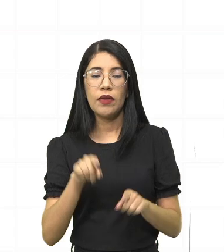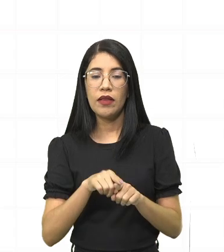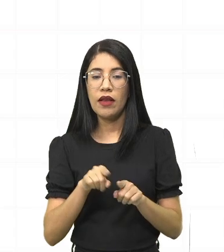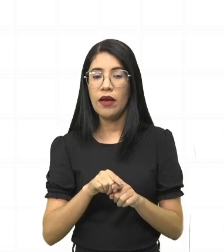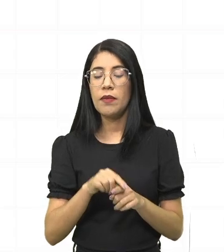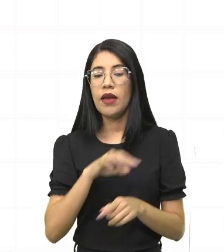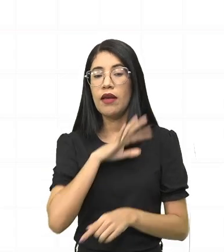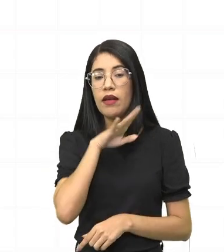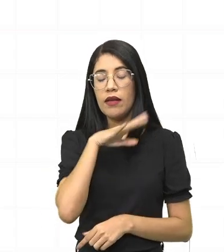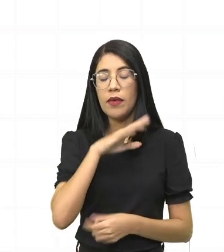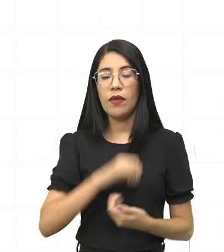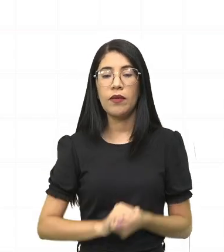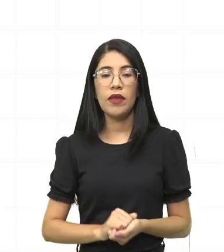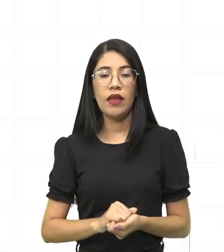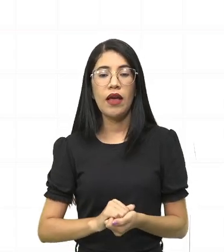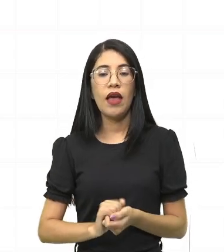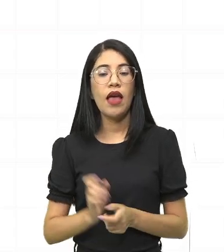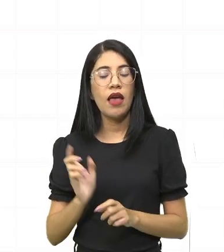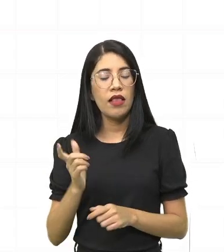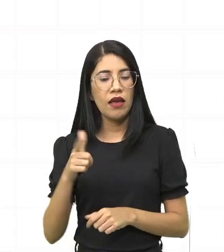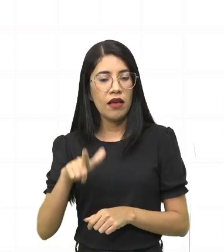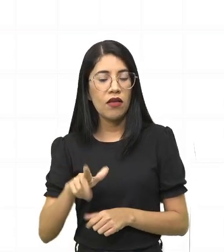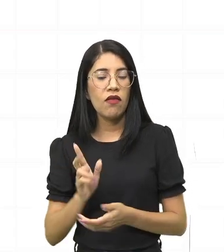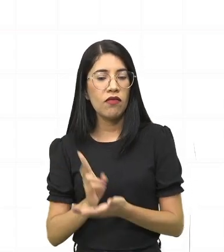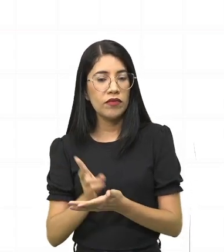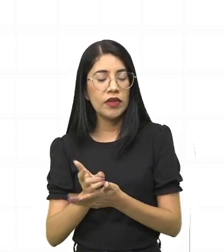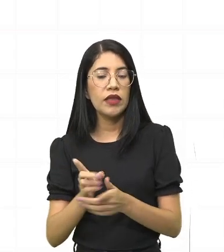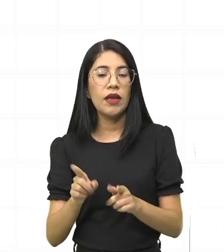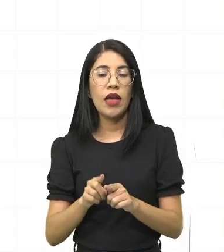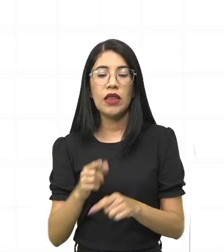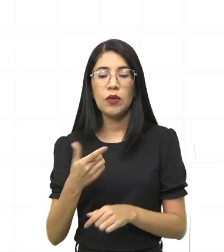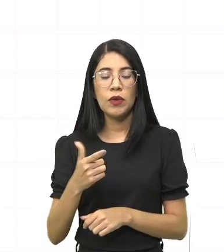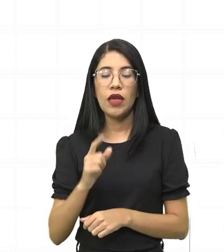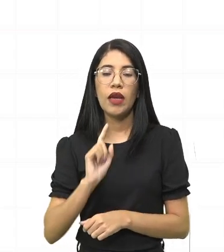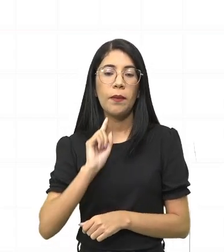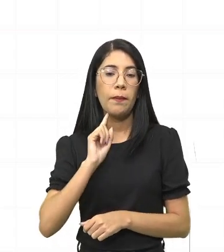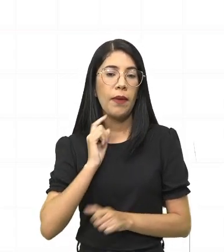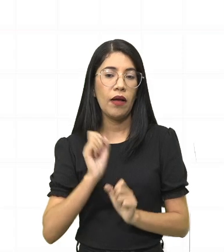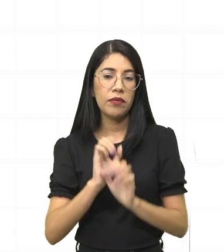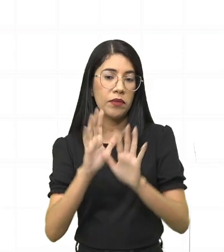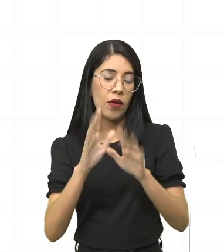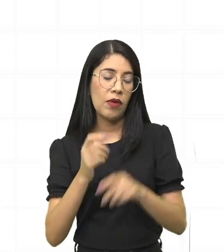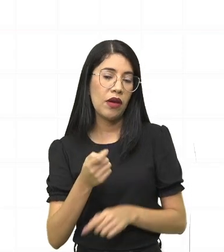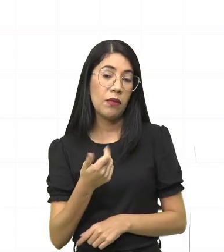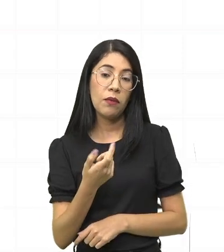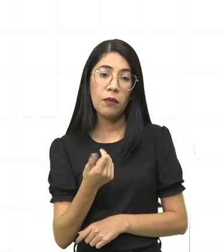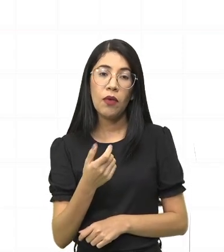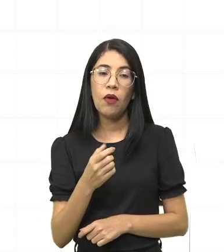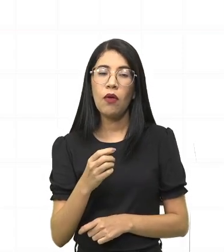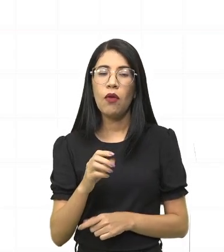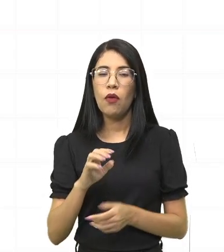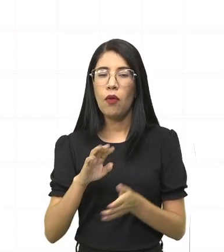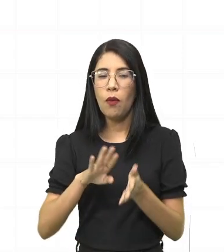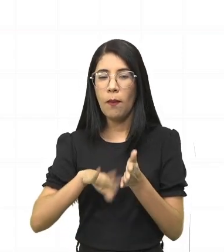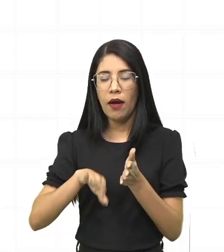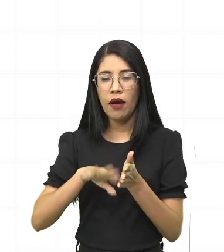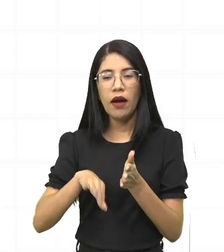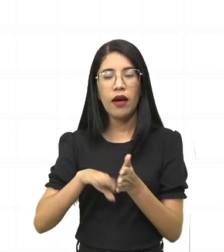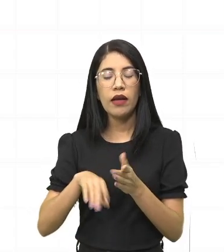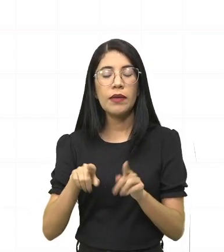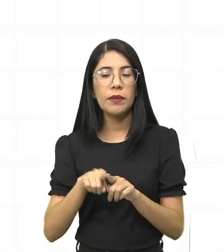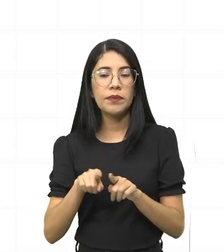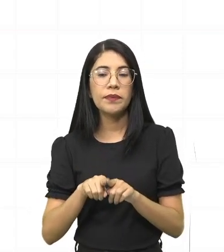origem renovável, não polui a atmosfera, porque eles possuem baixos índices de emissão de resíduos. E